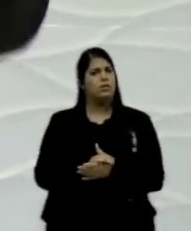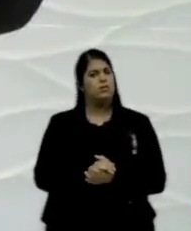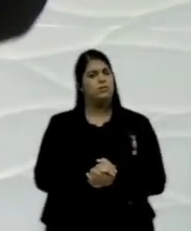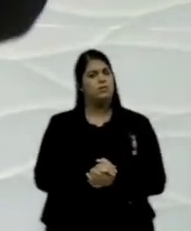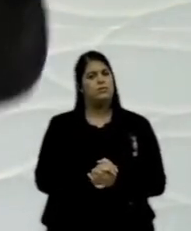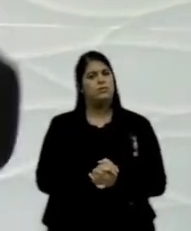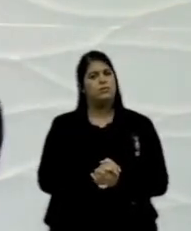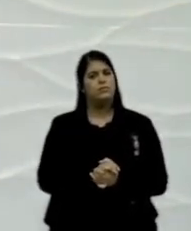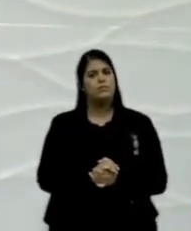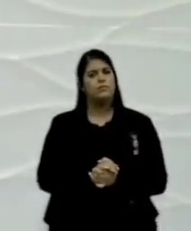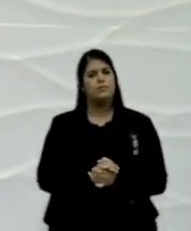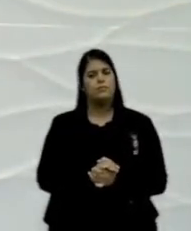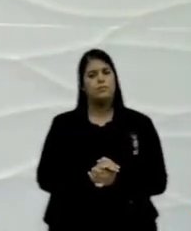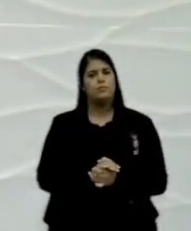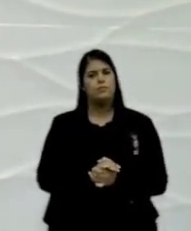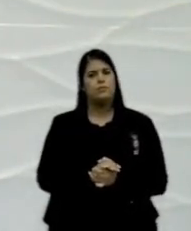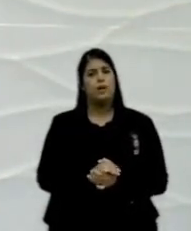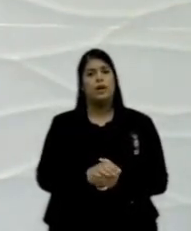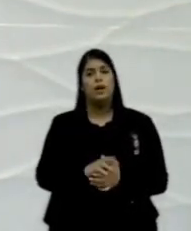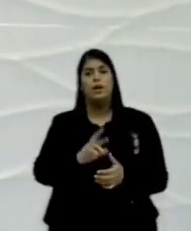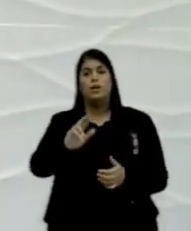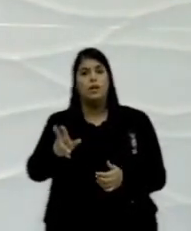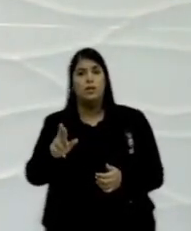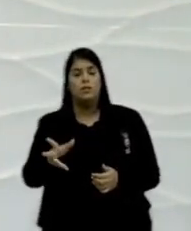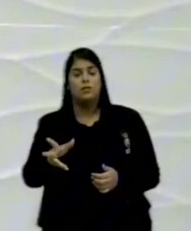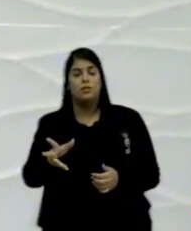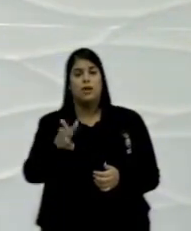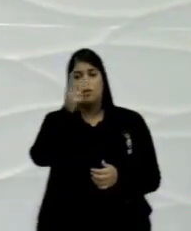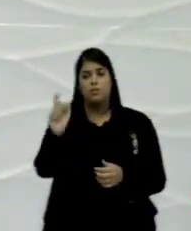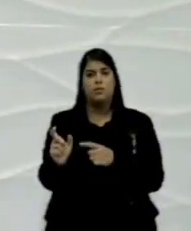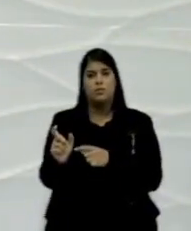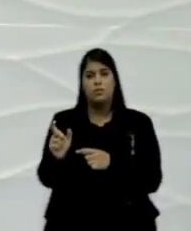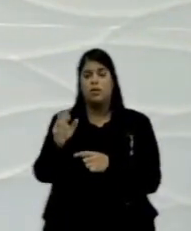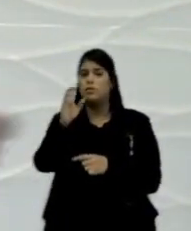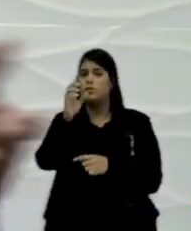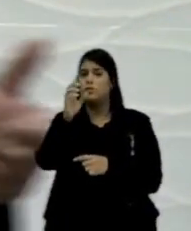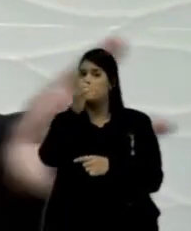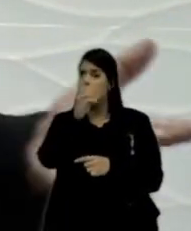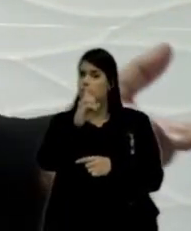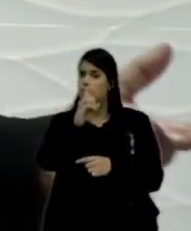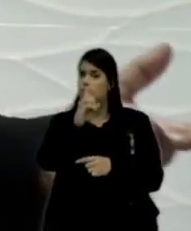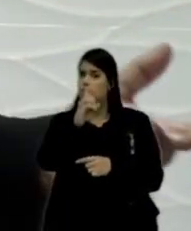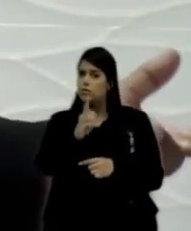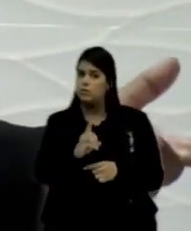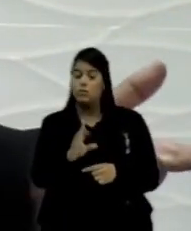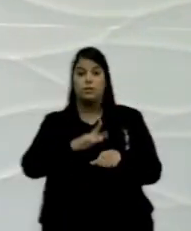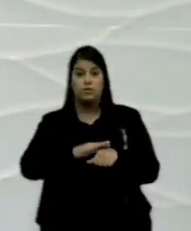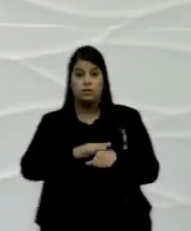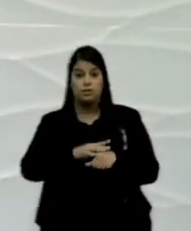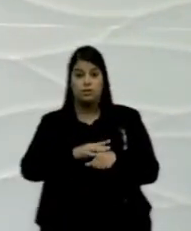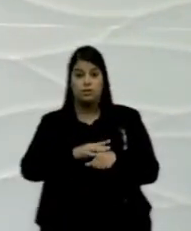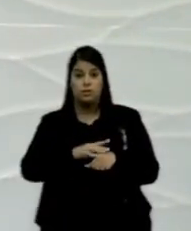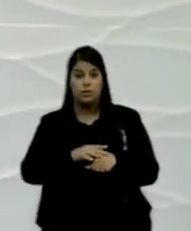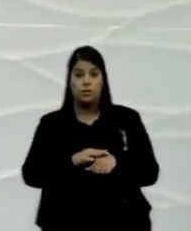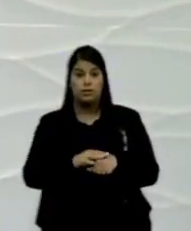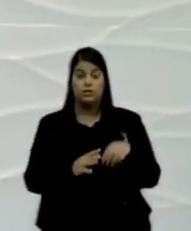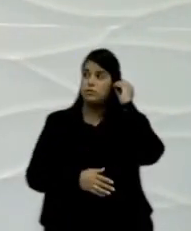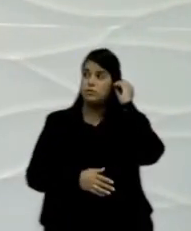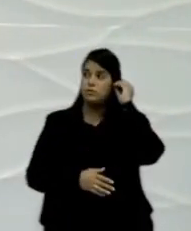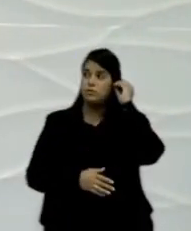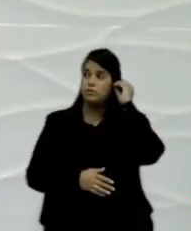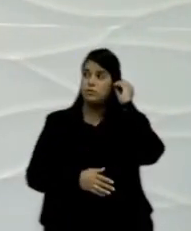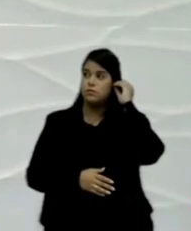Um pai de família com uma criança doente, com um senhor de idade doente. Isso não é coisa de homem de bem.